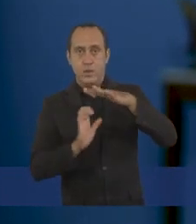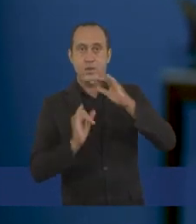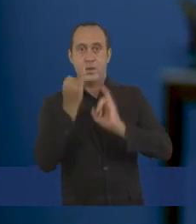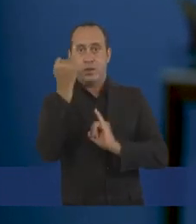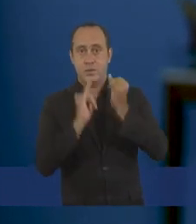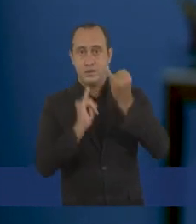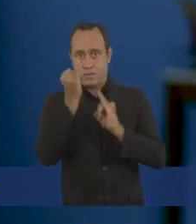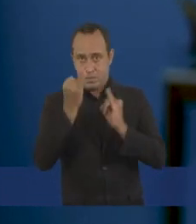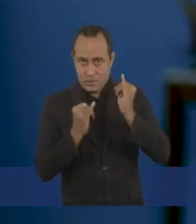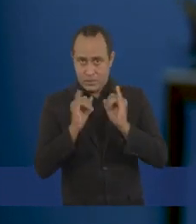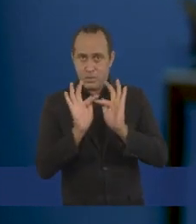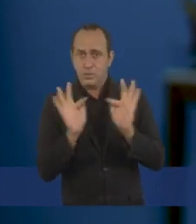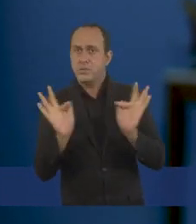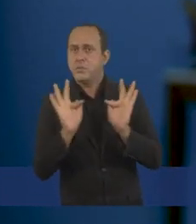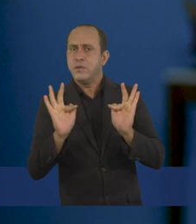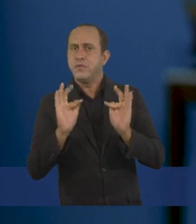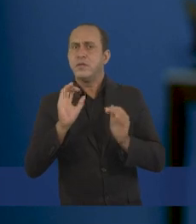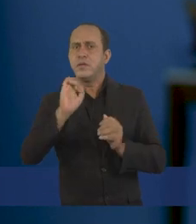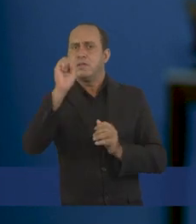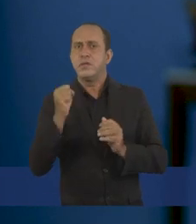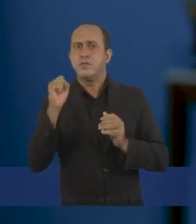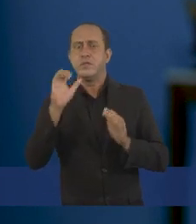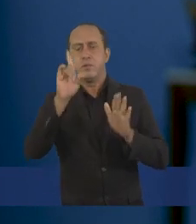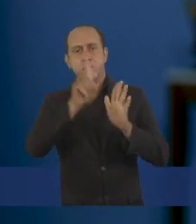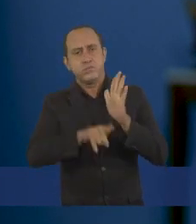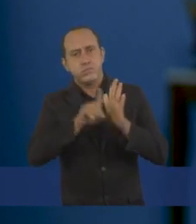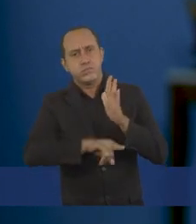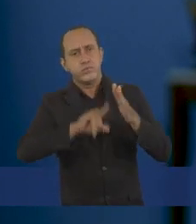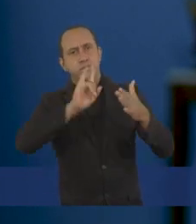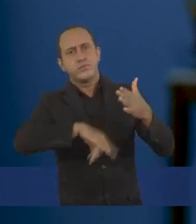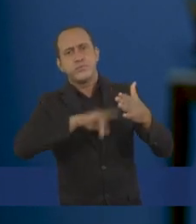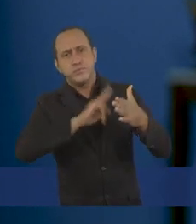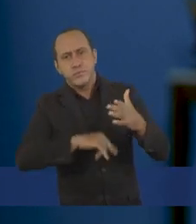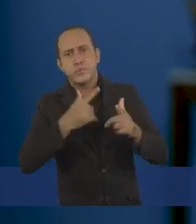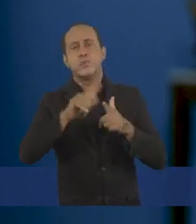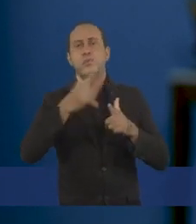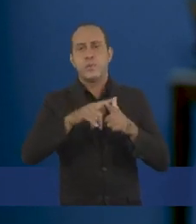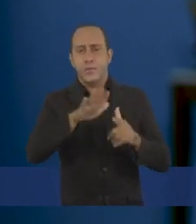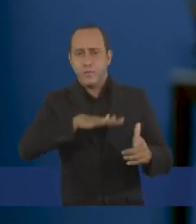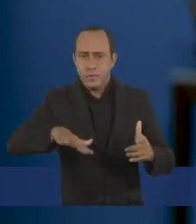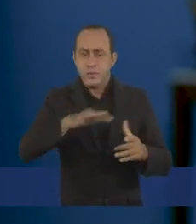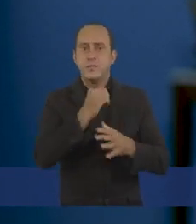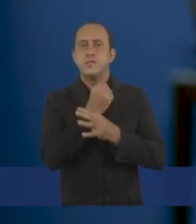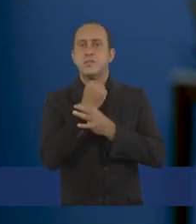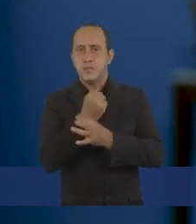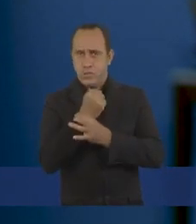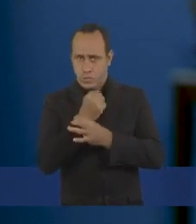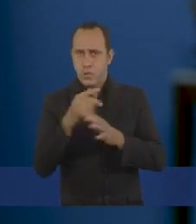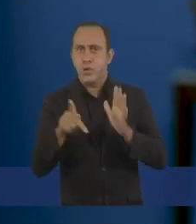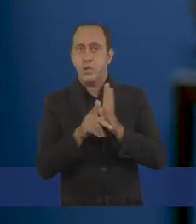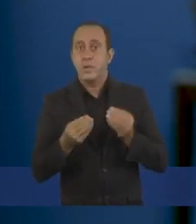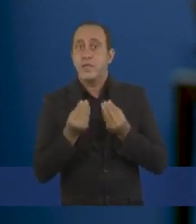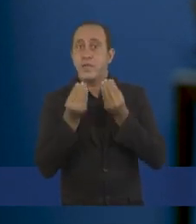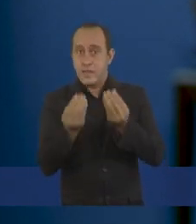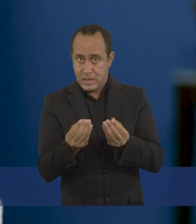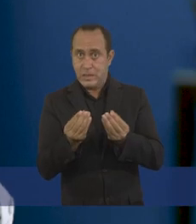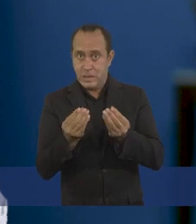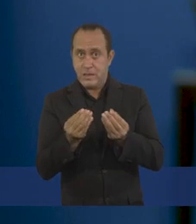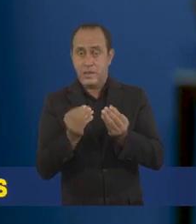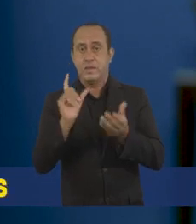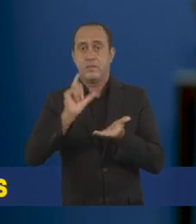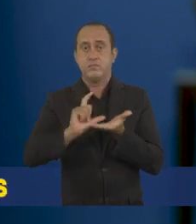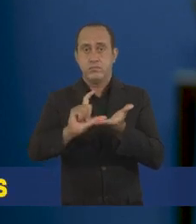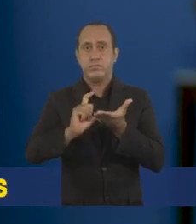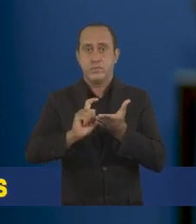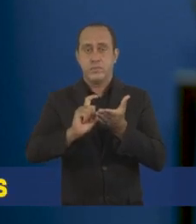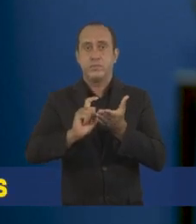empreendedor sergipano. O Simplifica Sergipe vai reduzir a burocracia, criar um ambiente de negócio seguro e favorável e oferecer linhas de